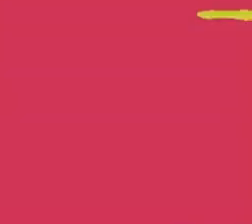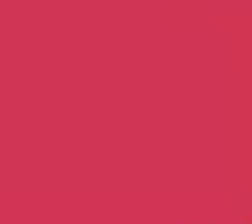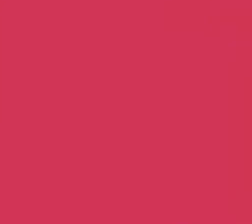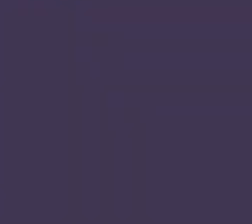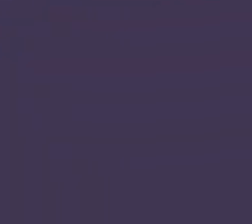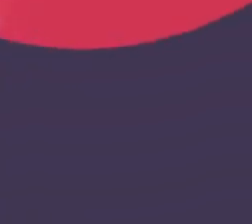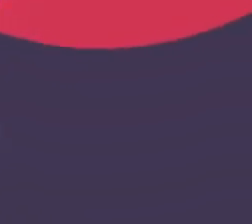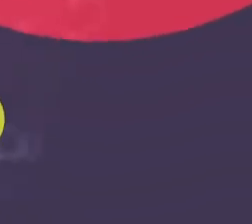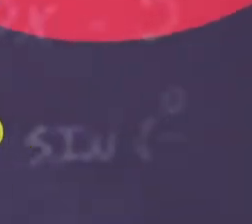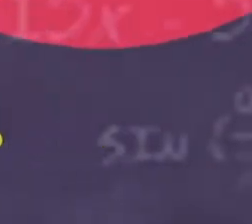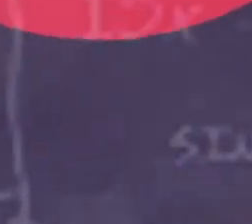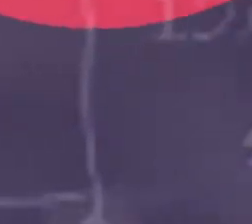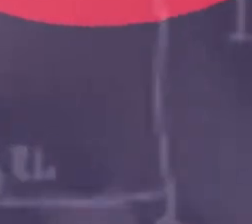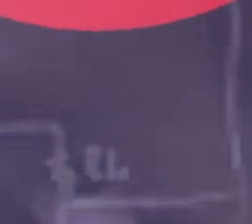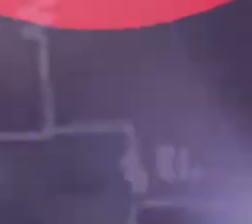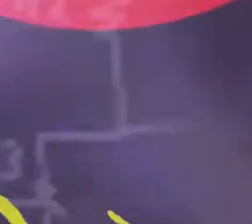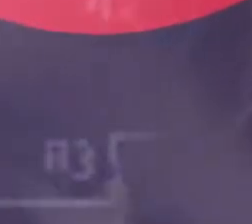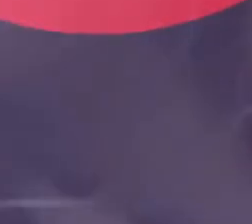Música